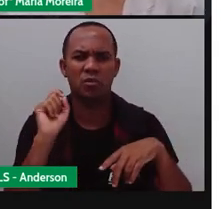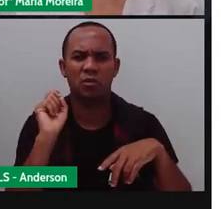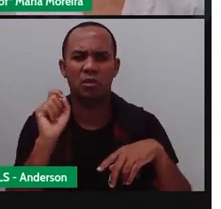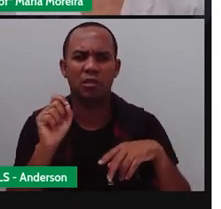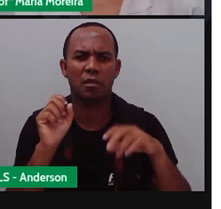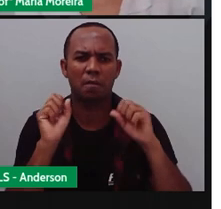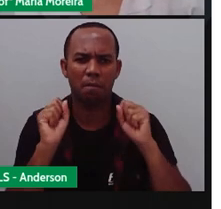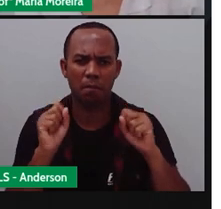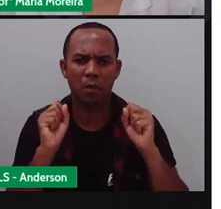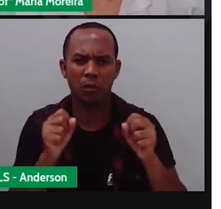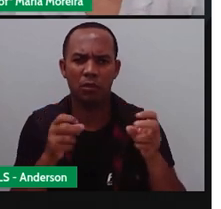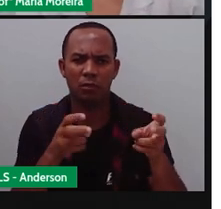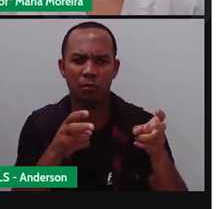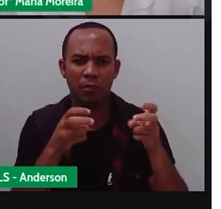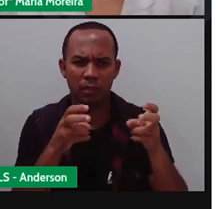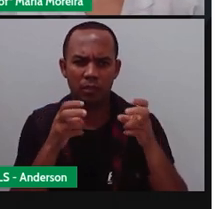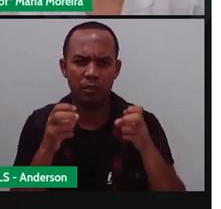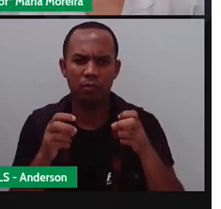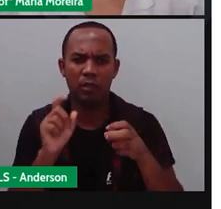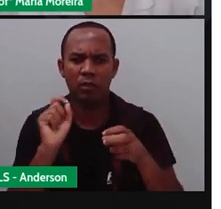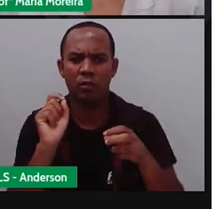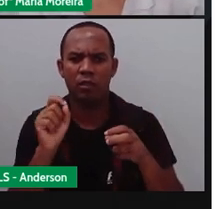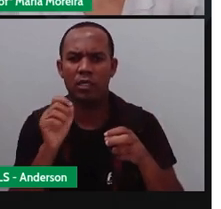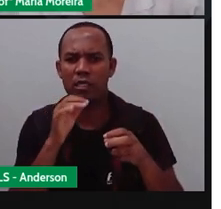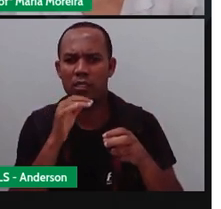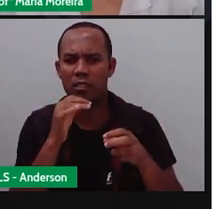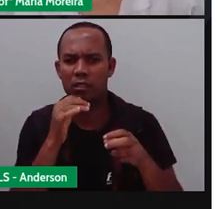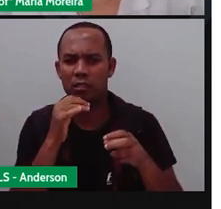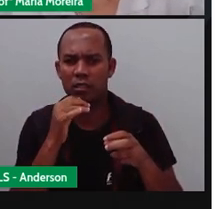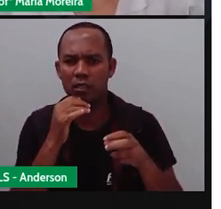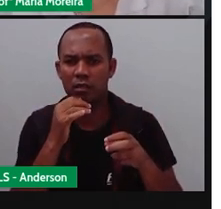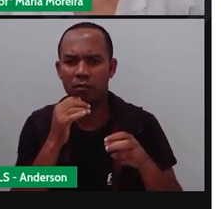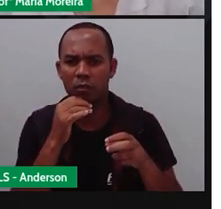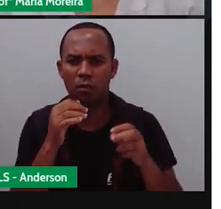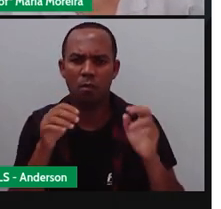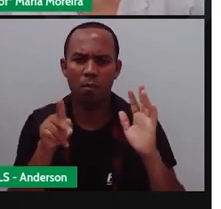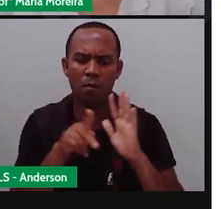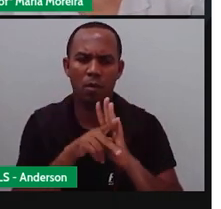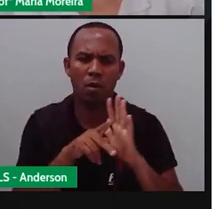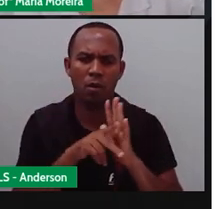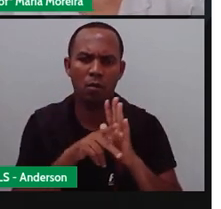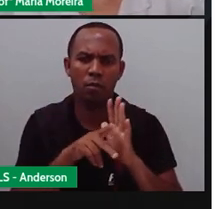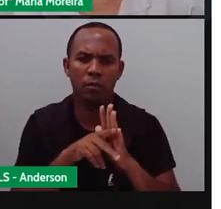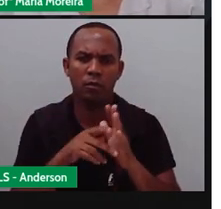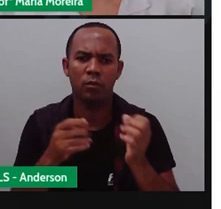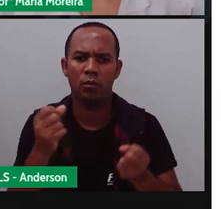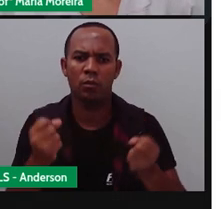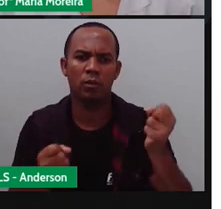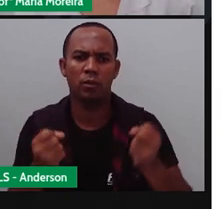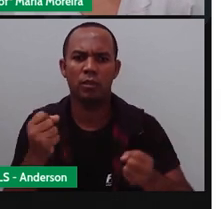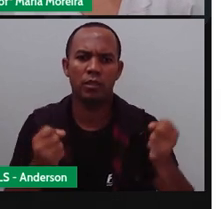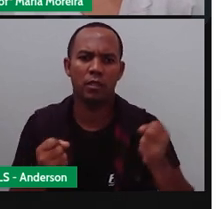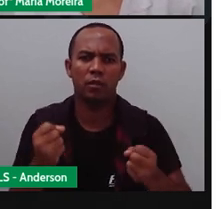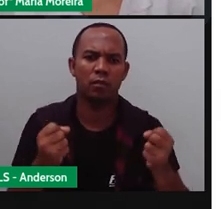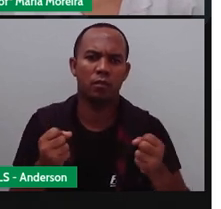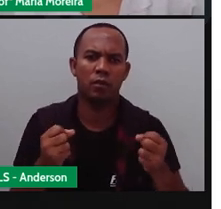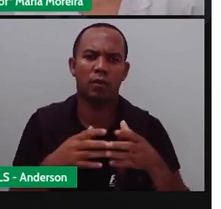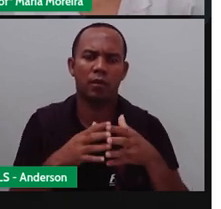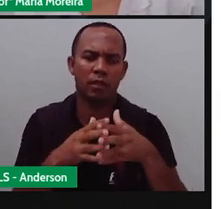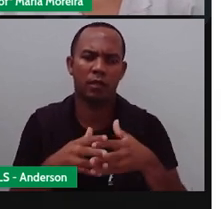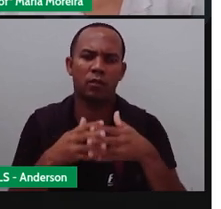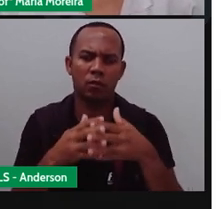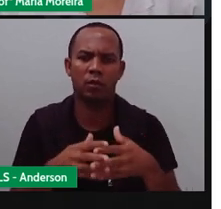passam desapercebidos com relação ao que as exigências para a condução de tratores né que são